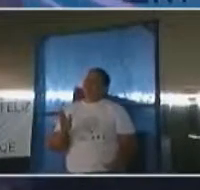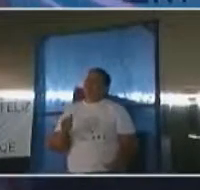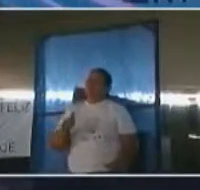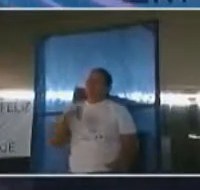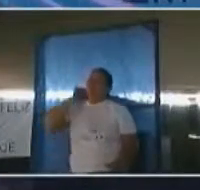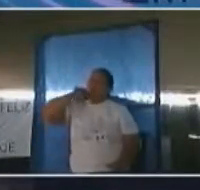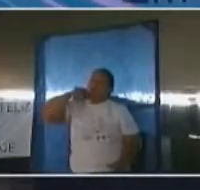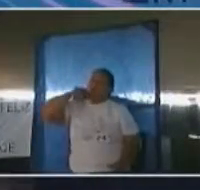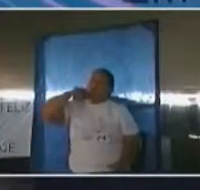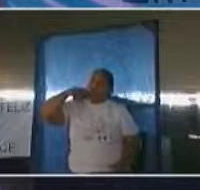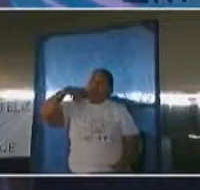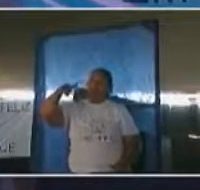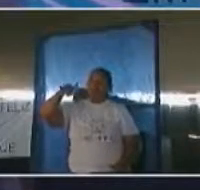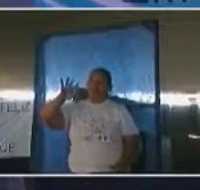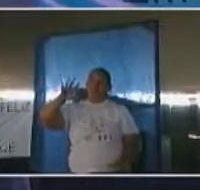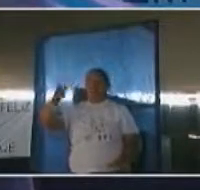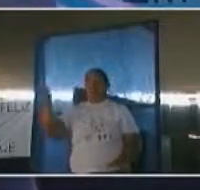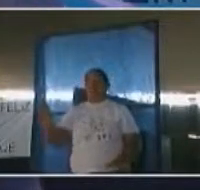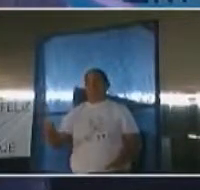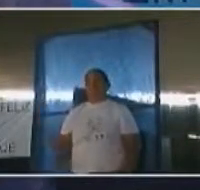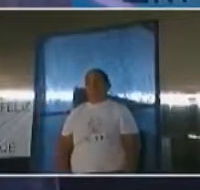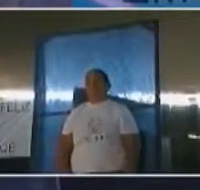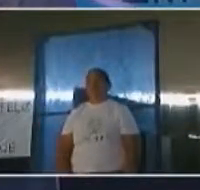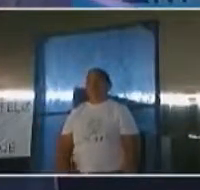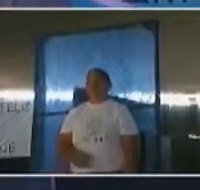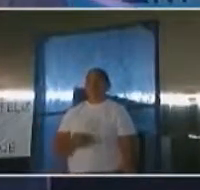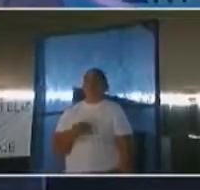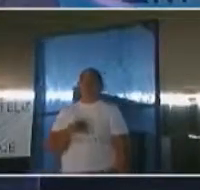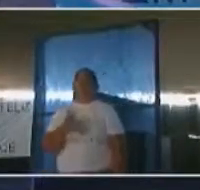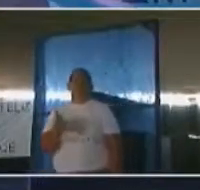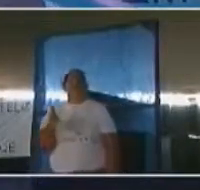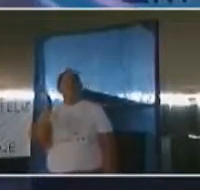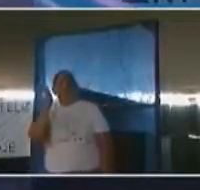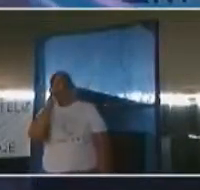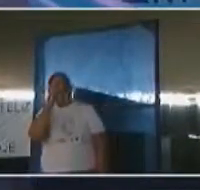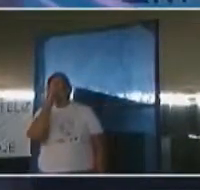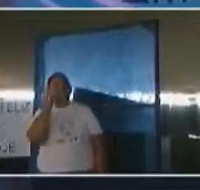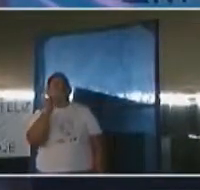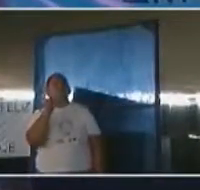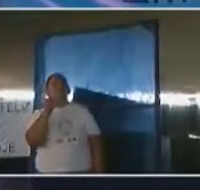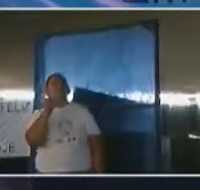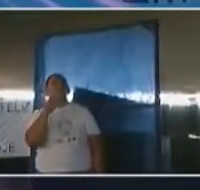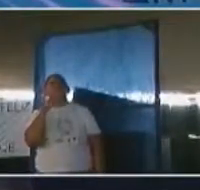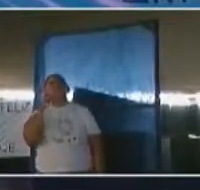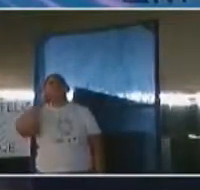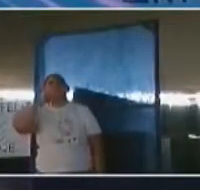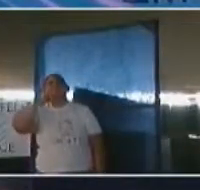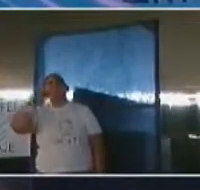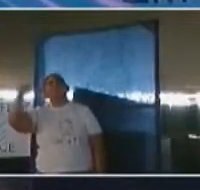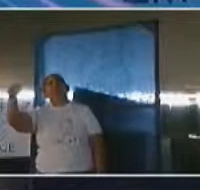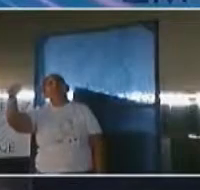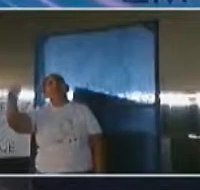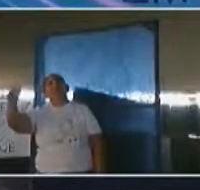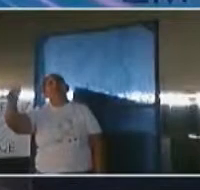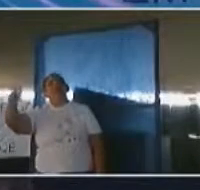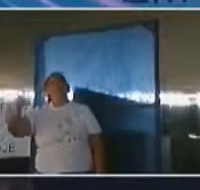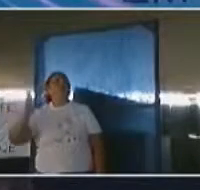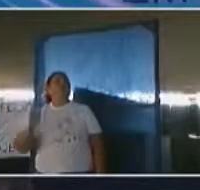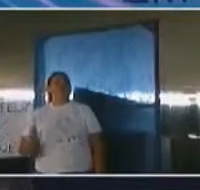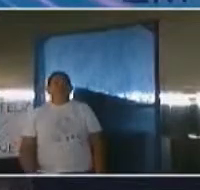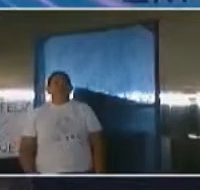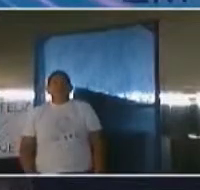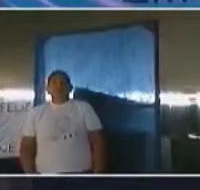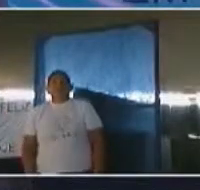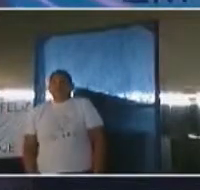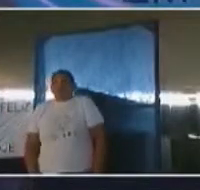O que, que mais eu posso dizer? O que, que eu teria a acrescentar ainda àquilo que já foi dito? Talvez a pergunta